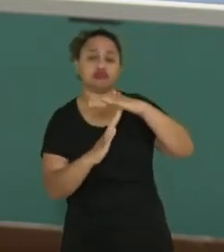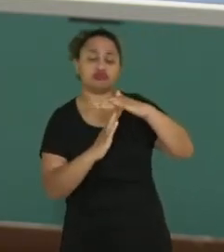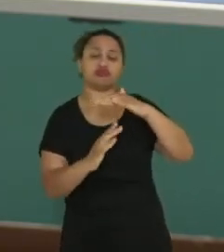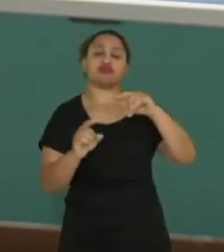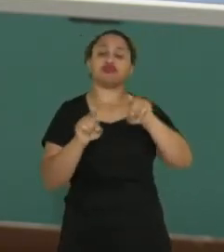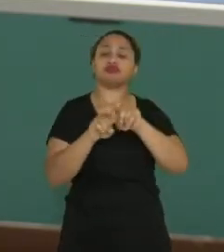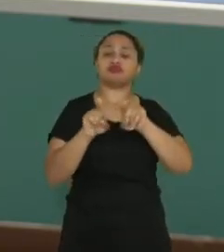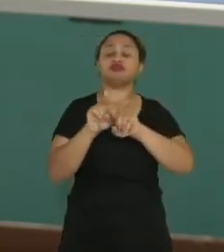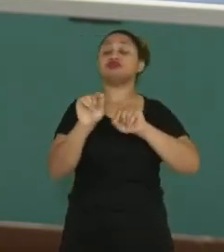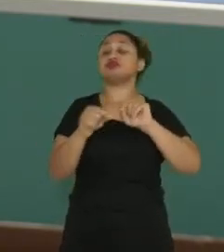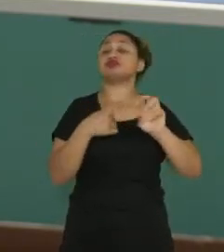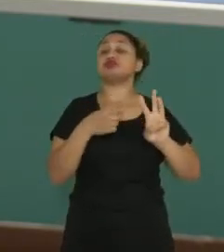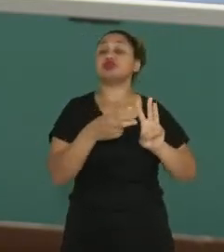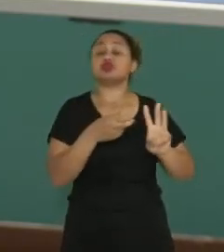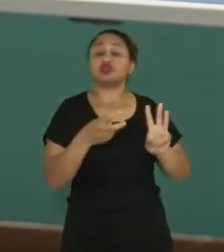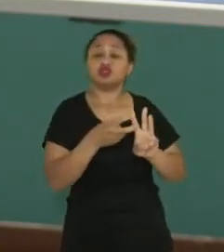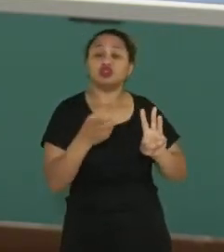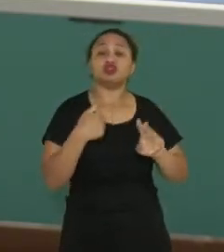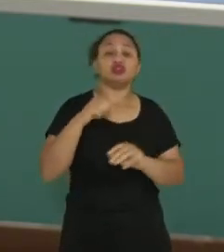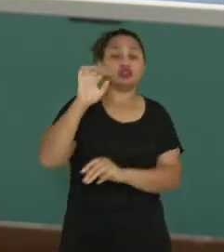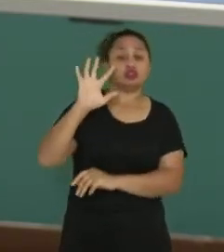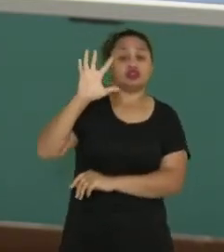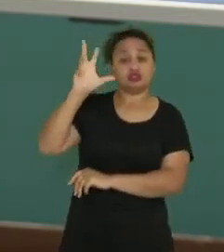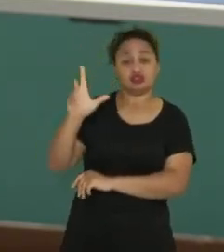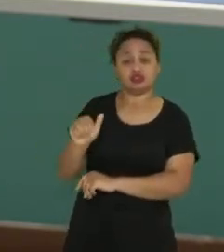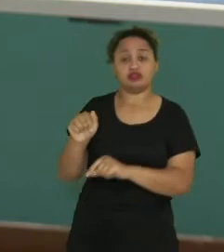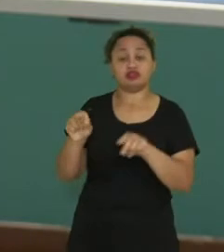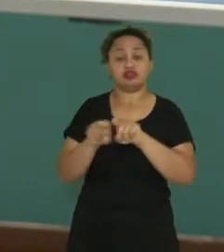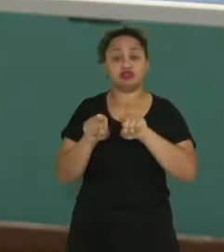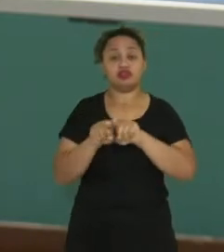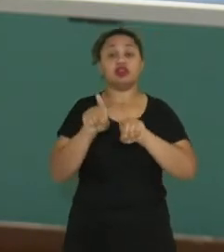presença indígena, da presença africana e da presença